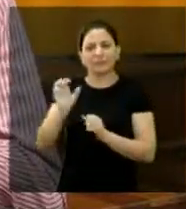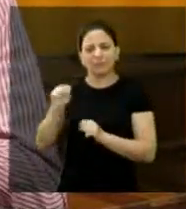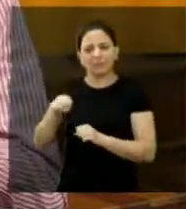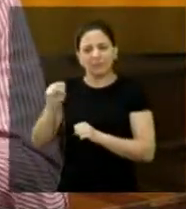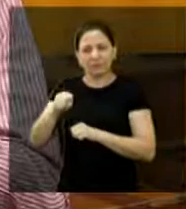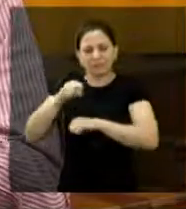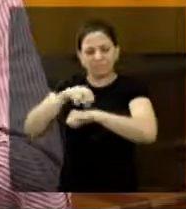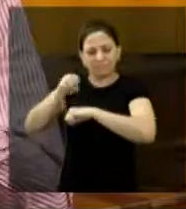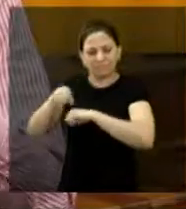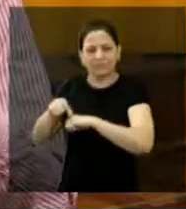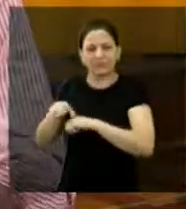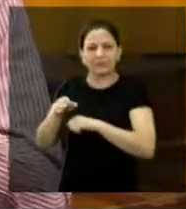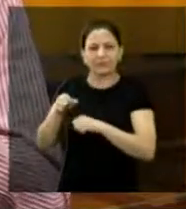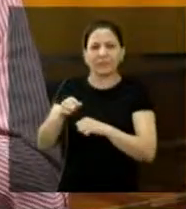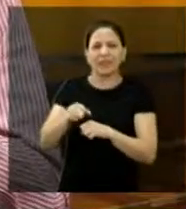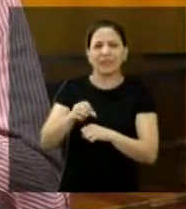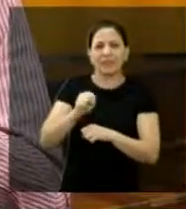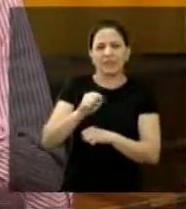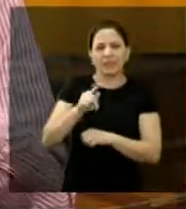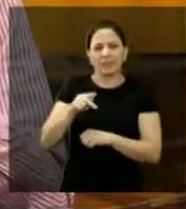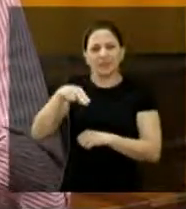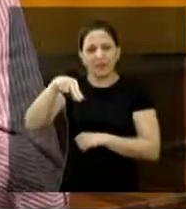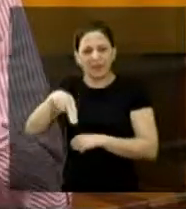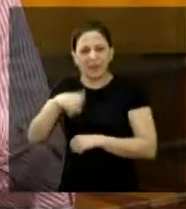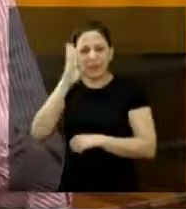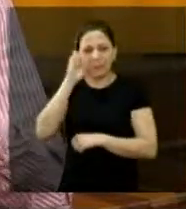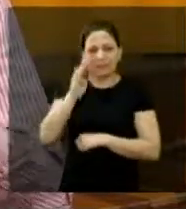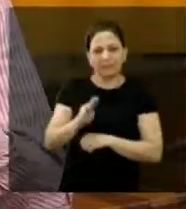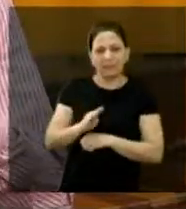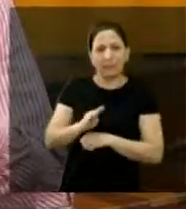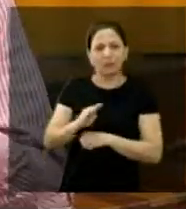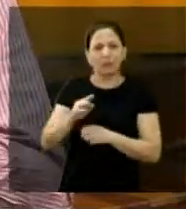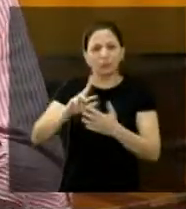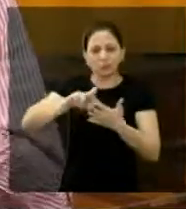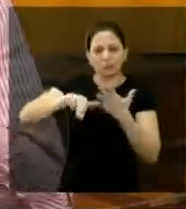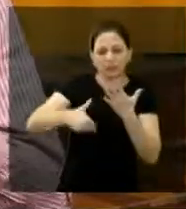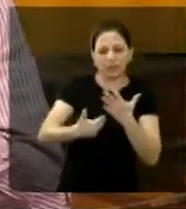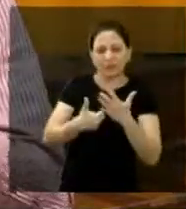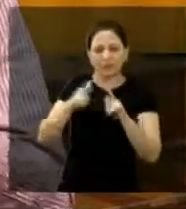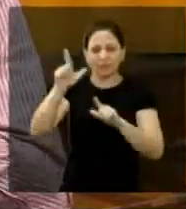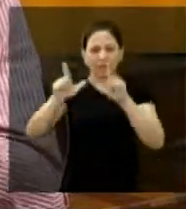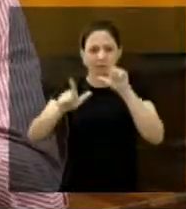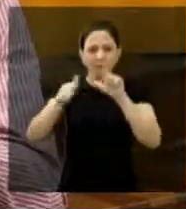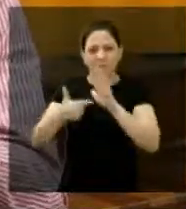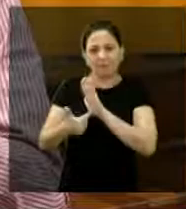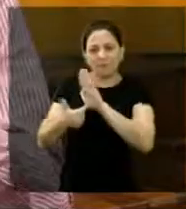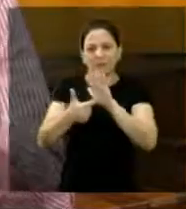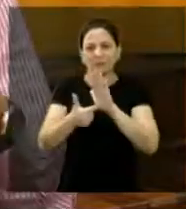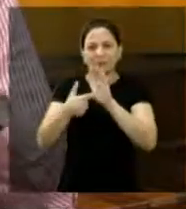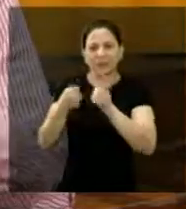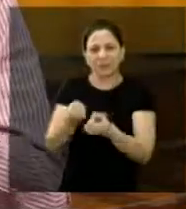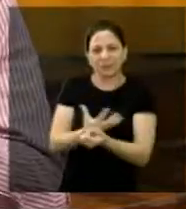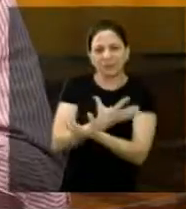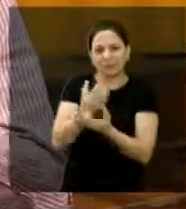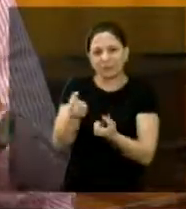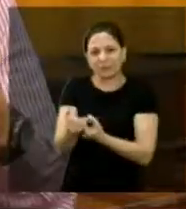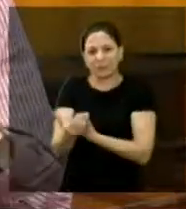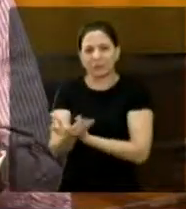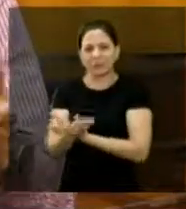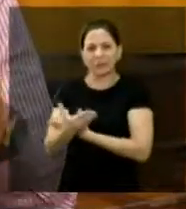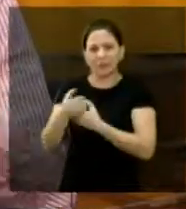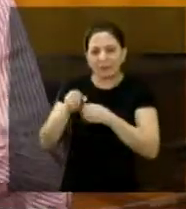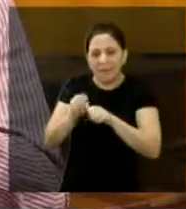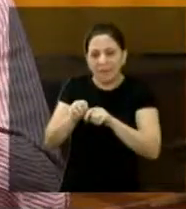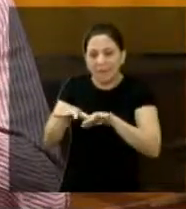do Sport TV, da ESPN Brasil, enfim. E muitos, como a gente tem uma relação de amizade, aproveitaram também para ampliar